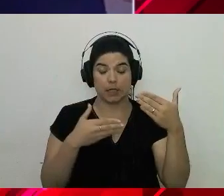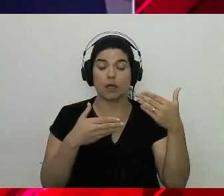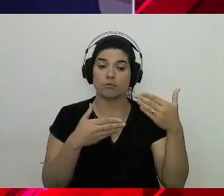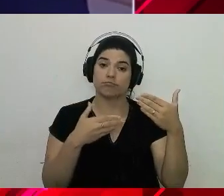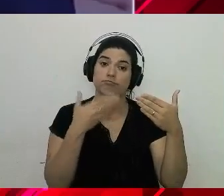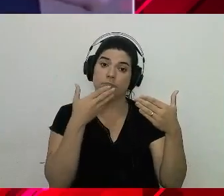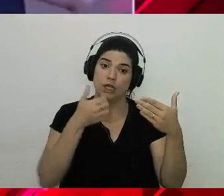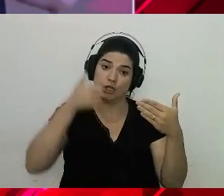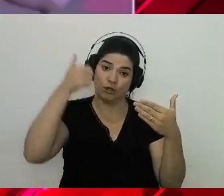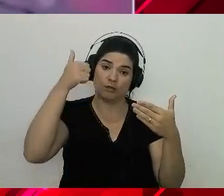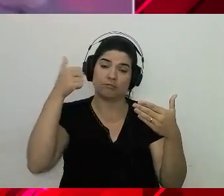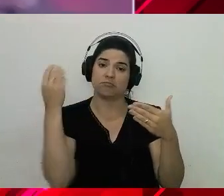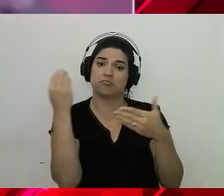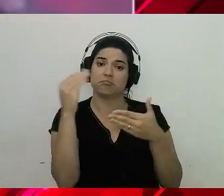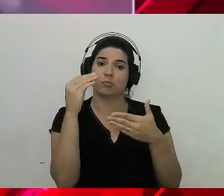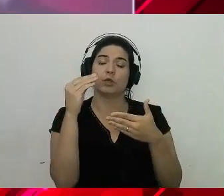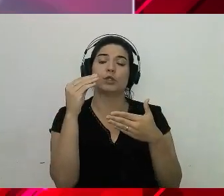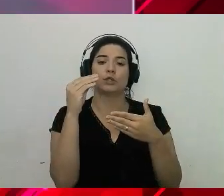slide.